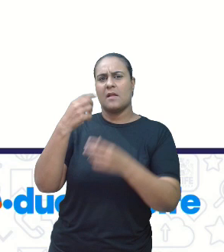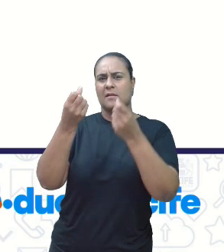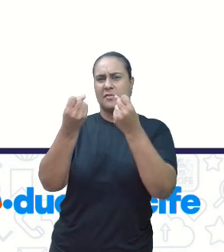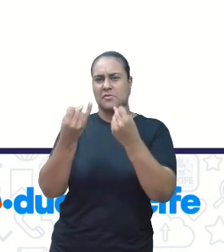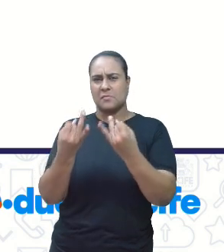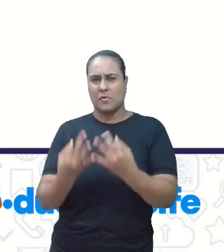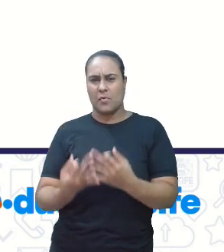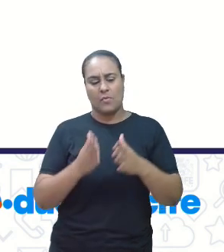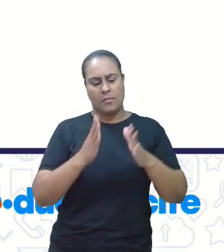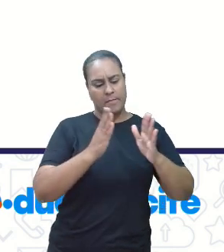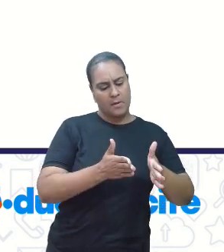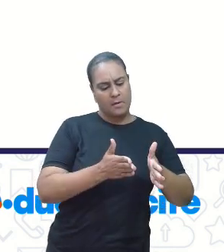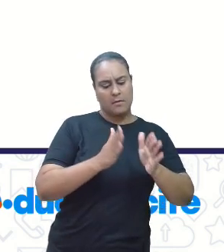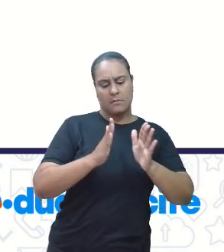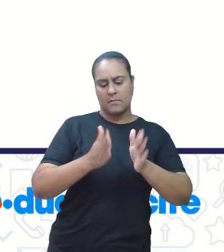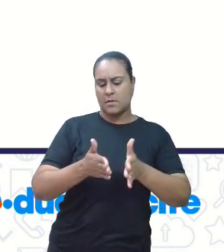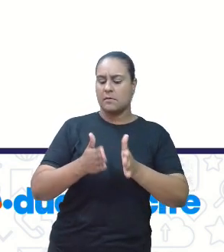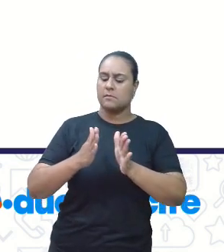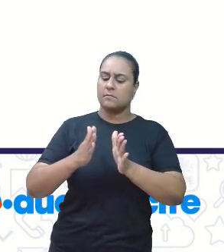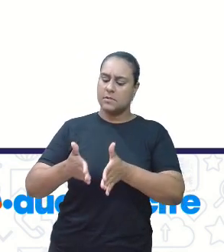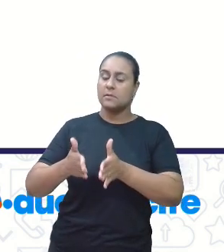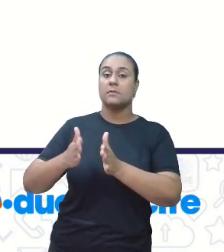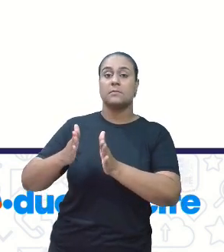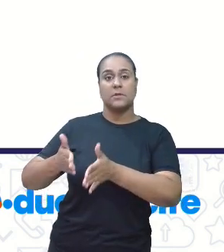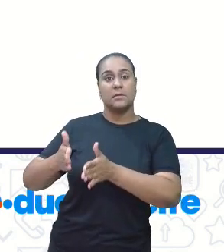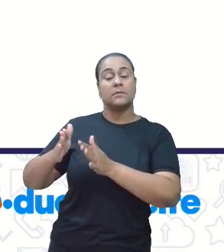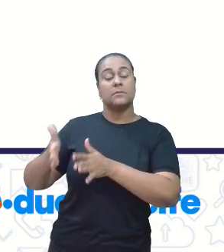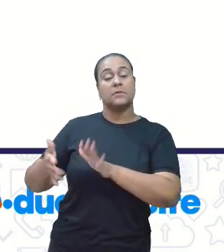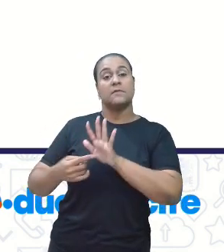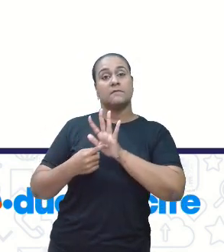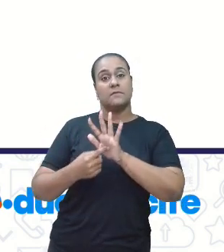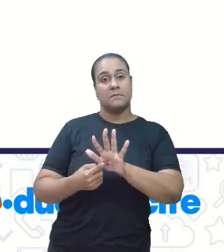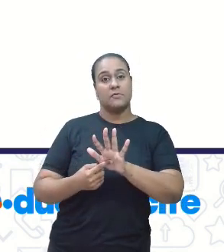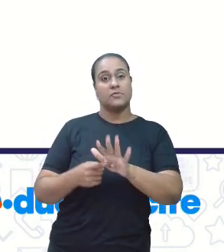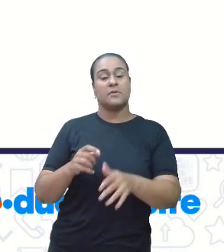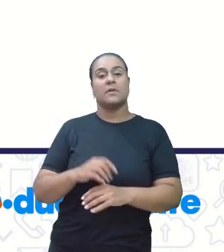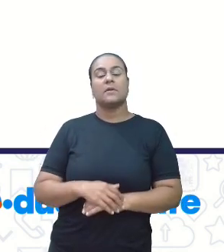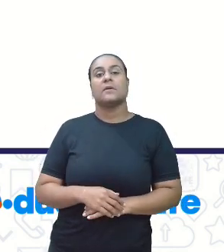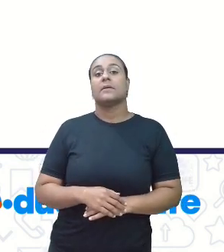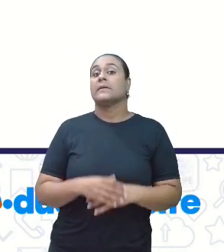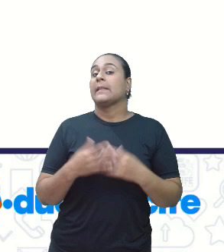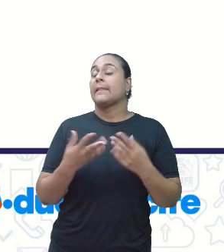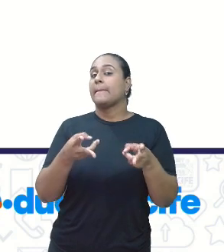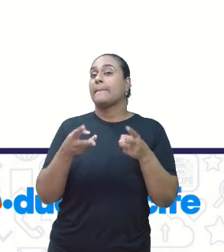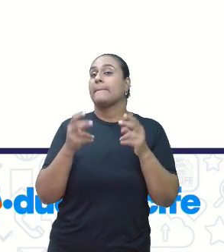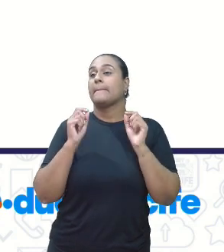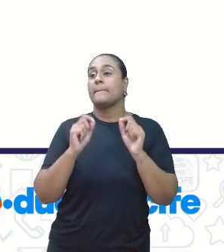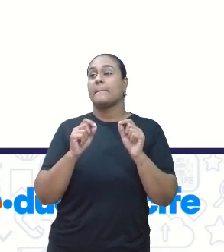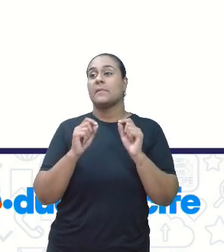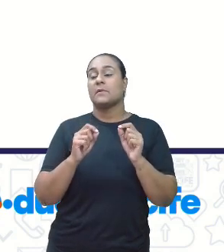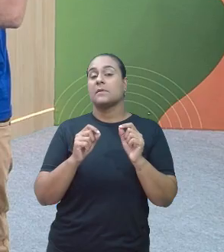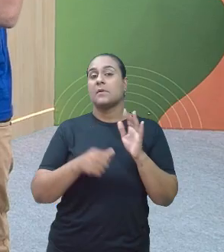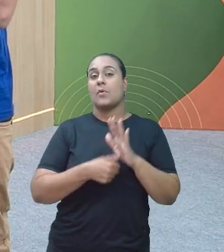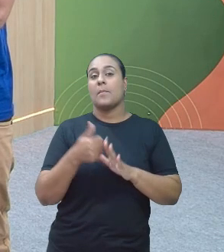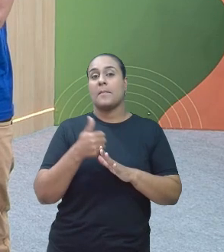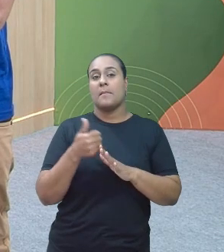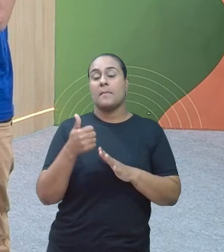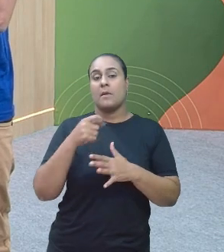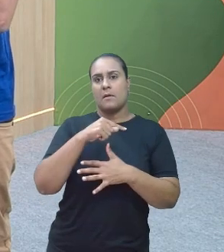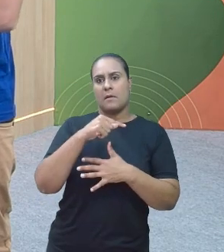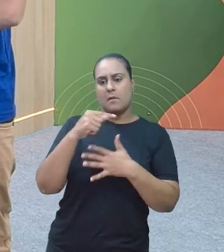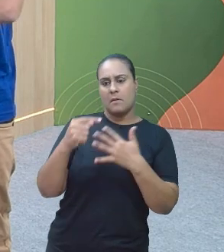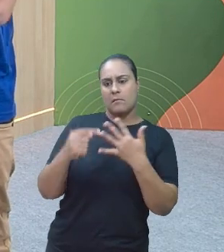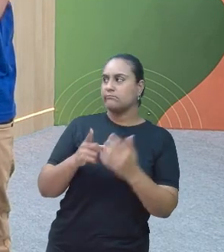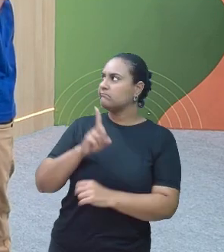da sequência dos elementos, né? Então vamos destacar aqui, vindo para cá, a gente percebe que o primeiro elemento, o